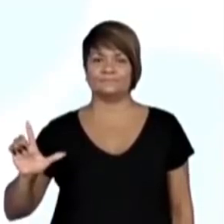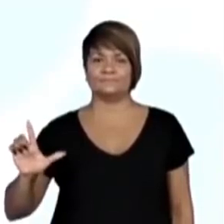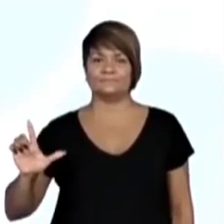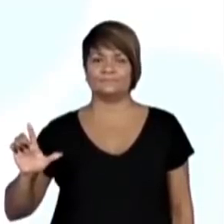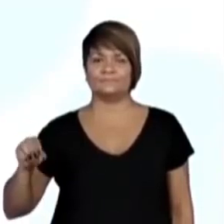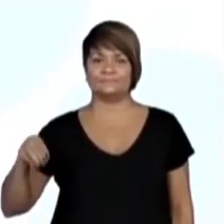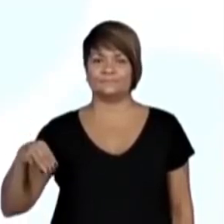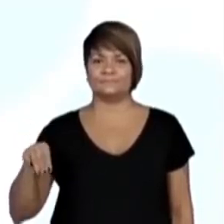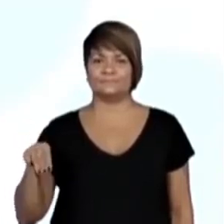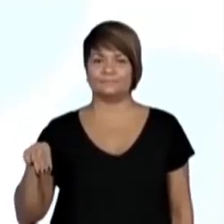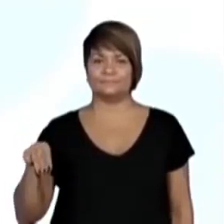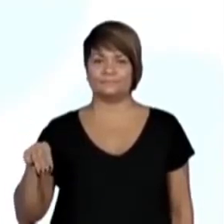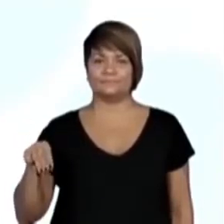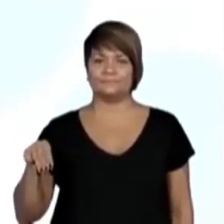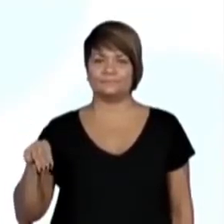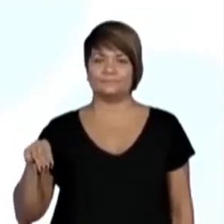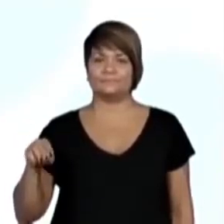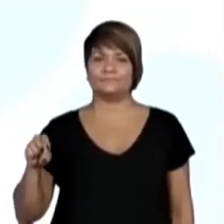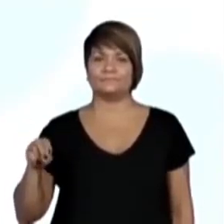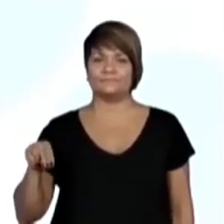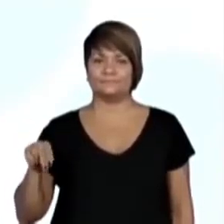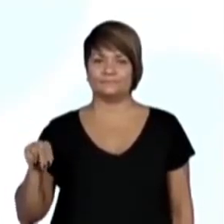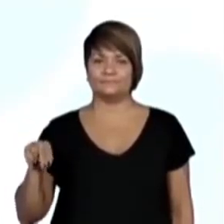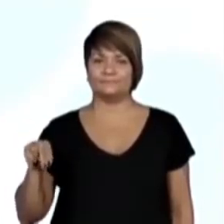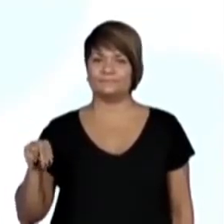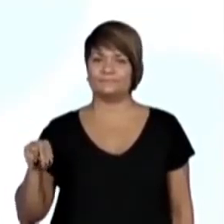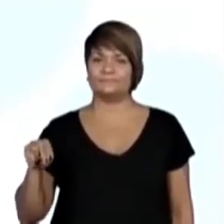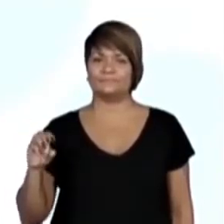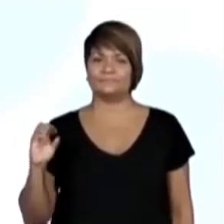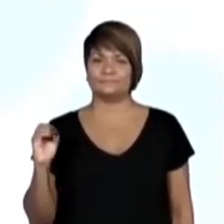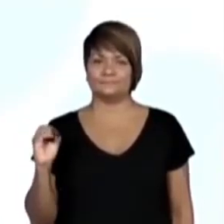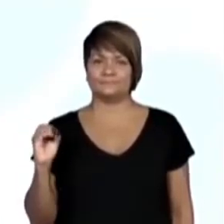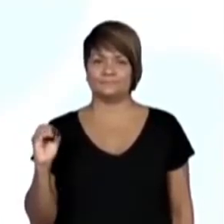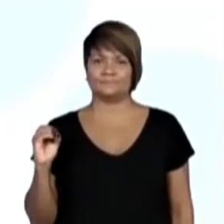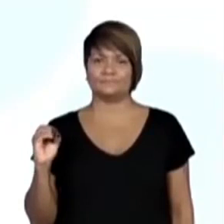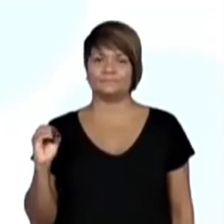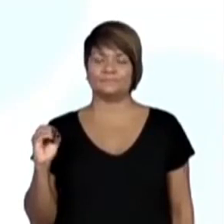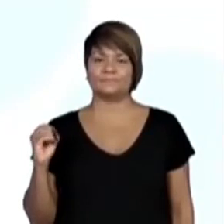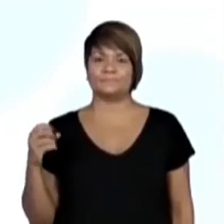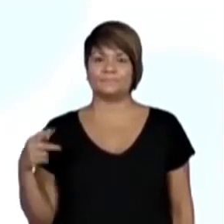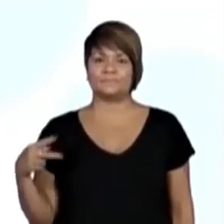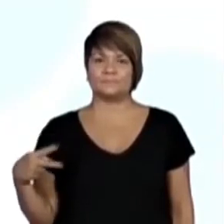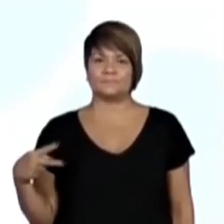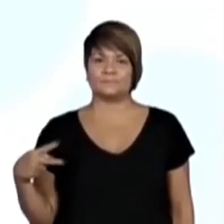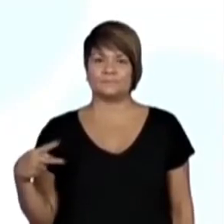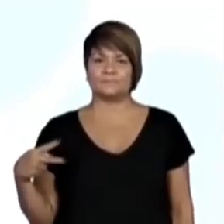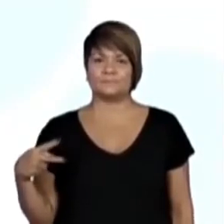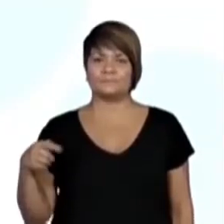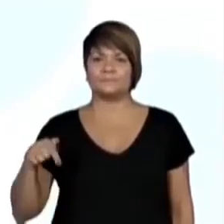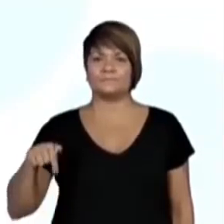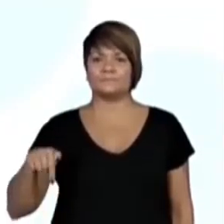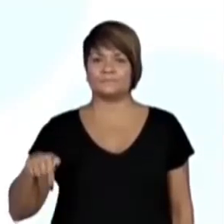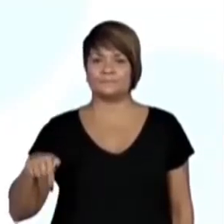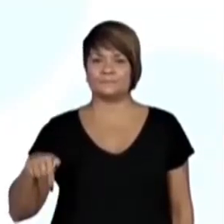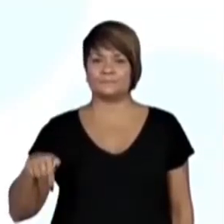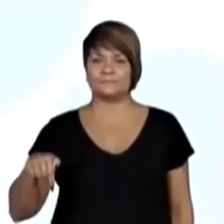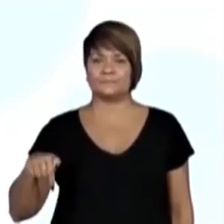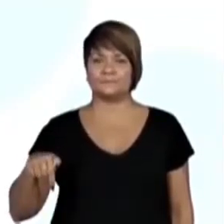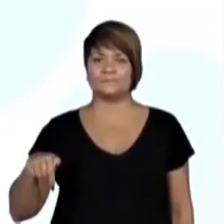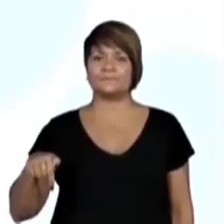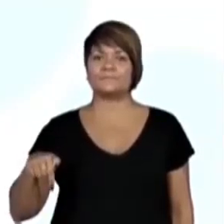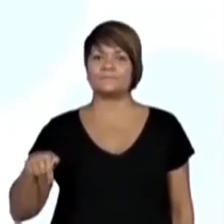L, M, N, O, P,